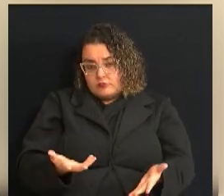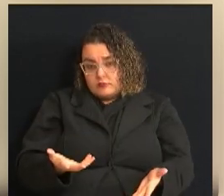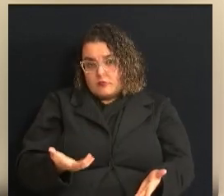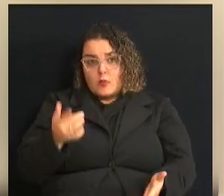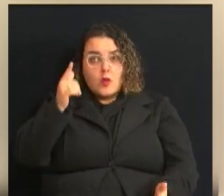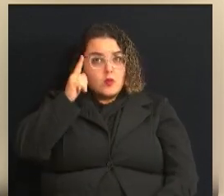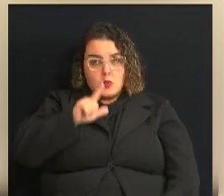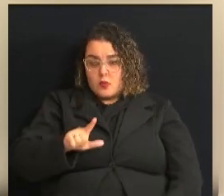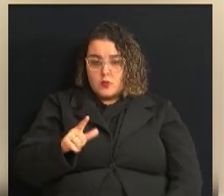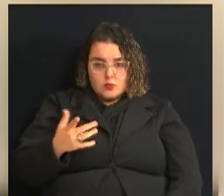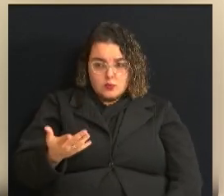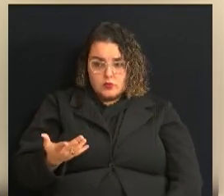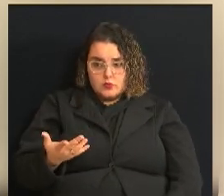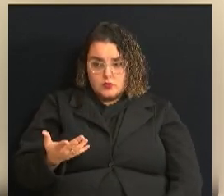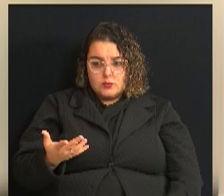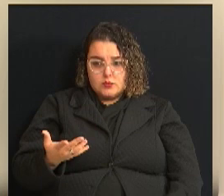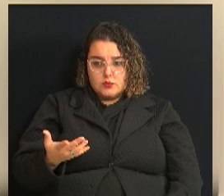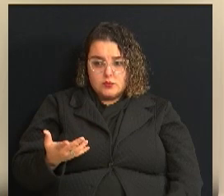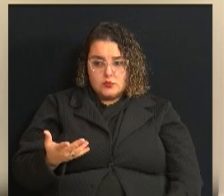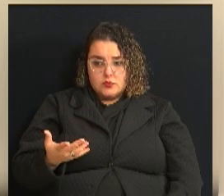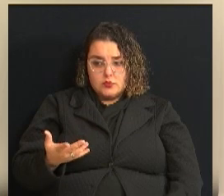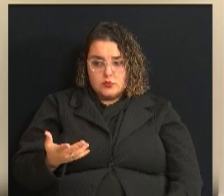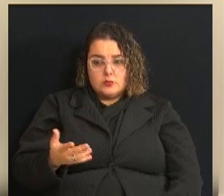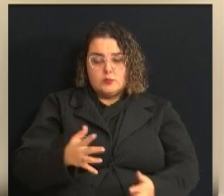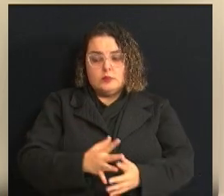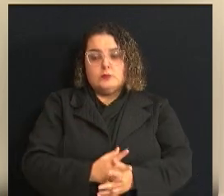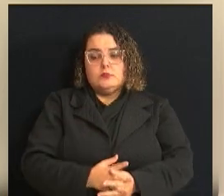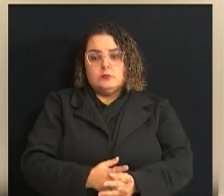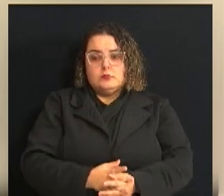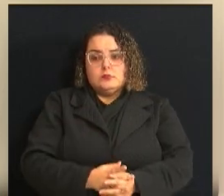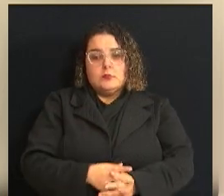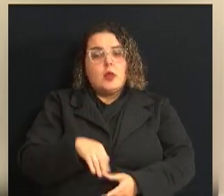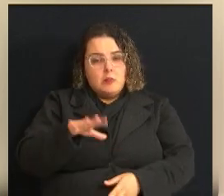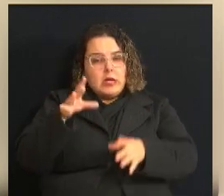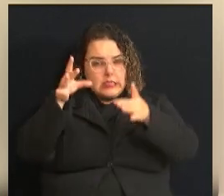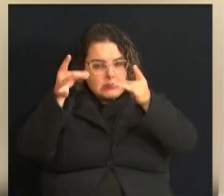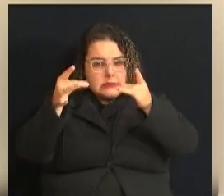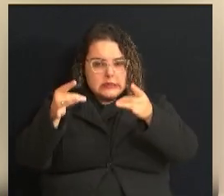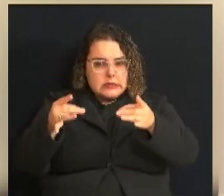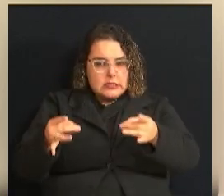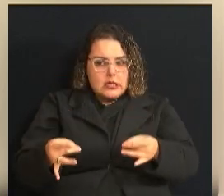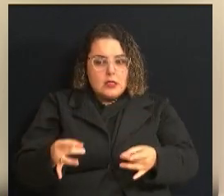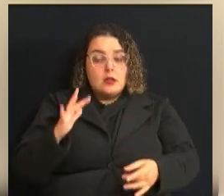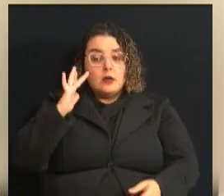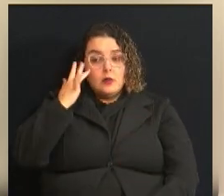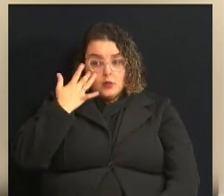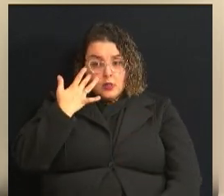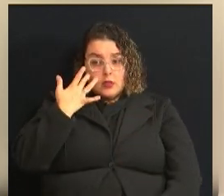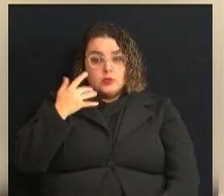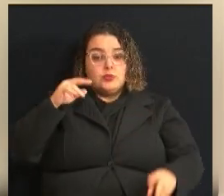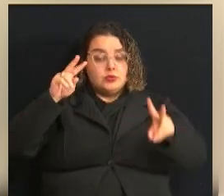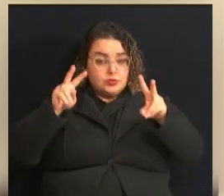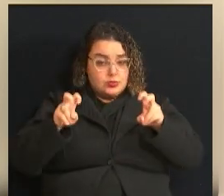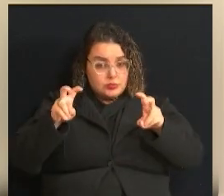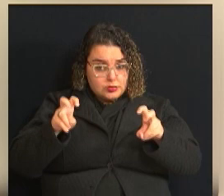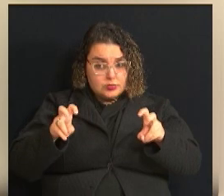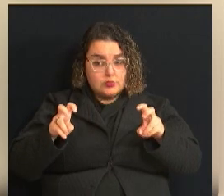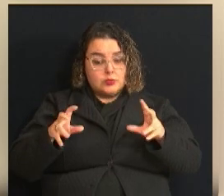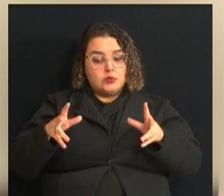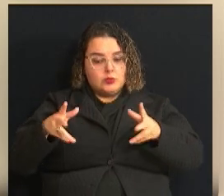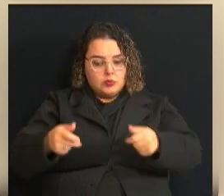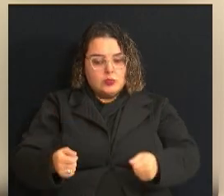conseguido trazer com mais detalhamento, eu acho que o tema, de forma geral, foi